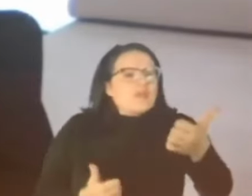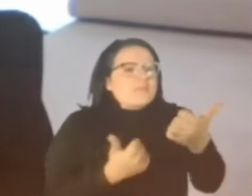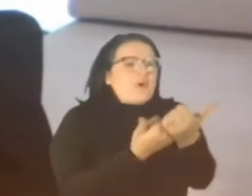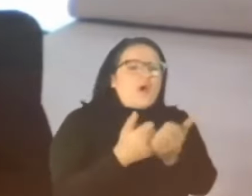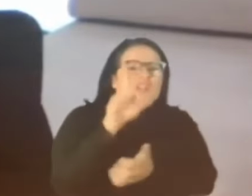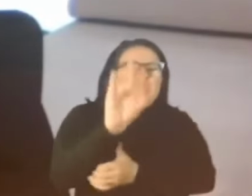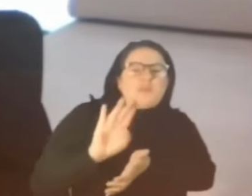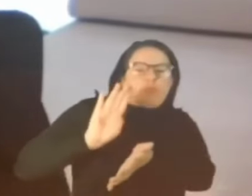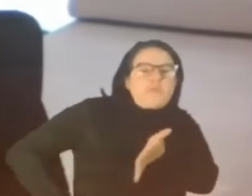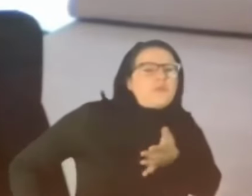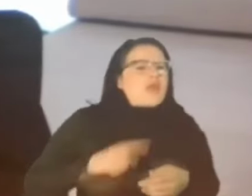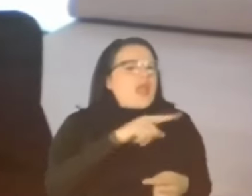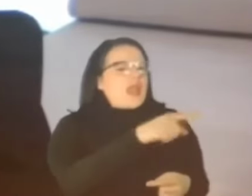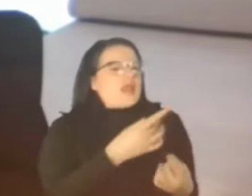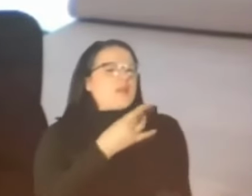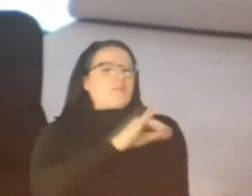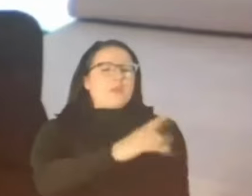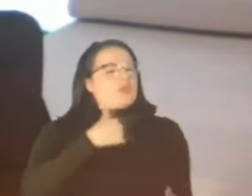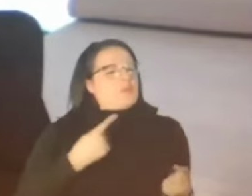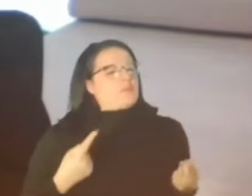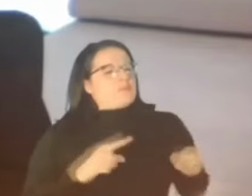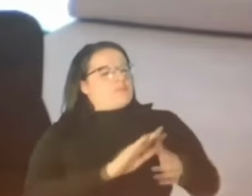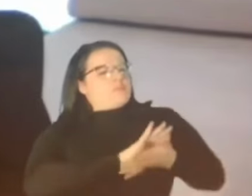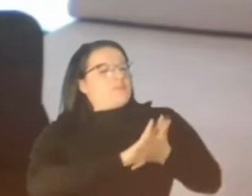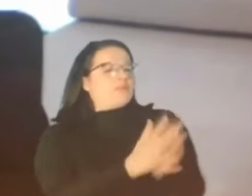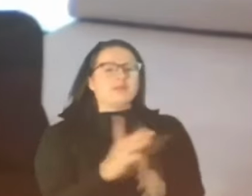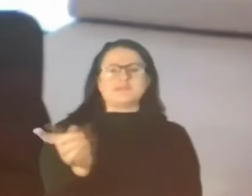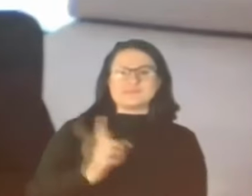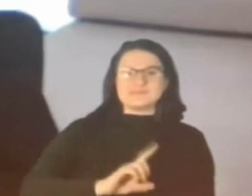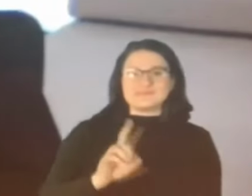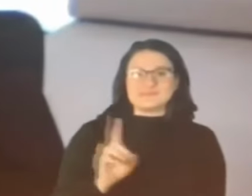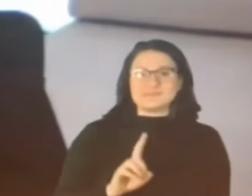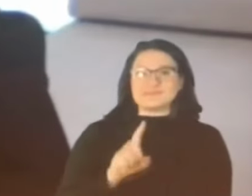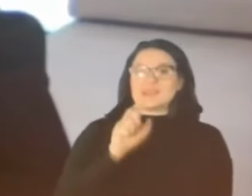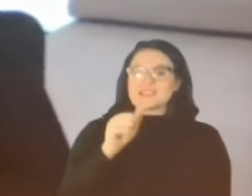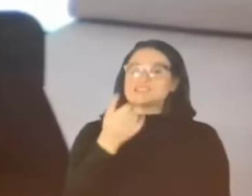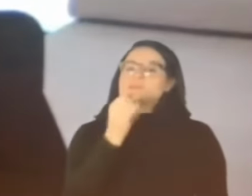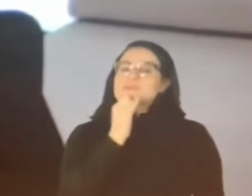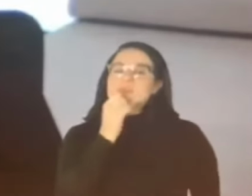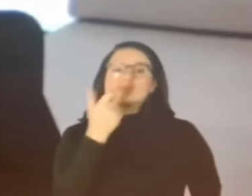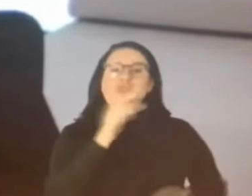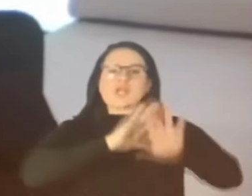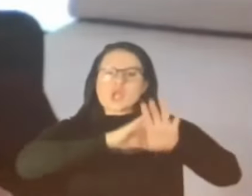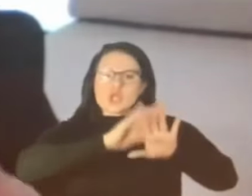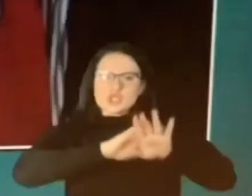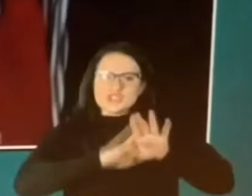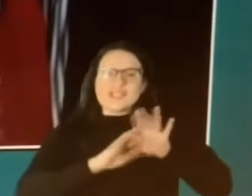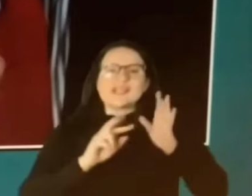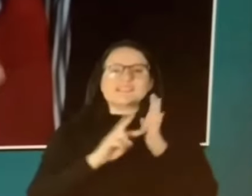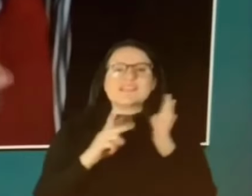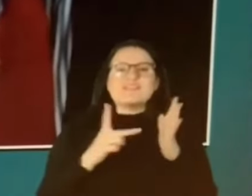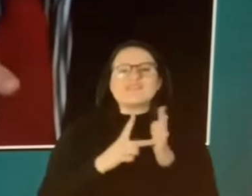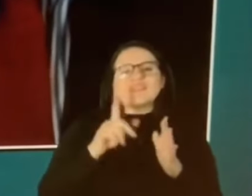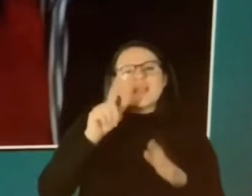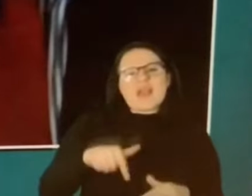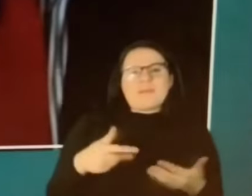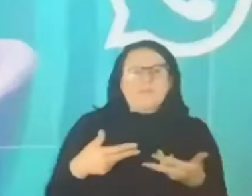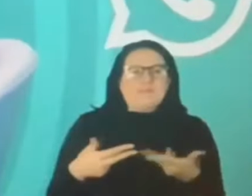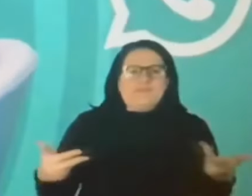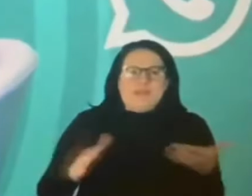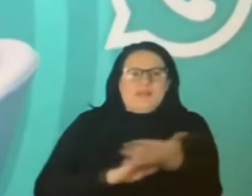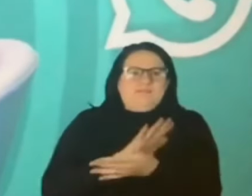o inimigo, o adversário. Então, ao dizer que não tem ideologia, por exemplo, não se trata de um instrumento fascista, nem